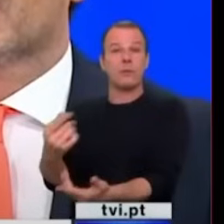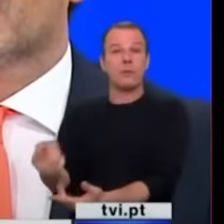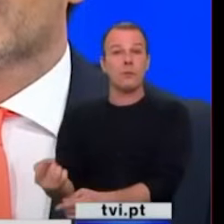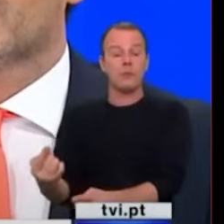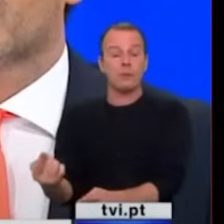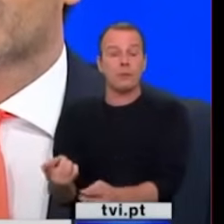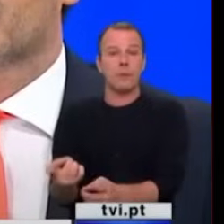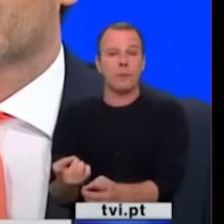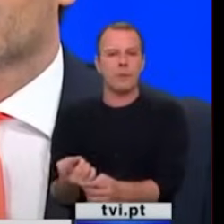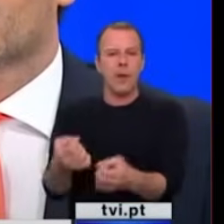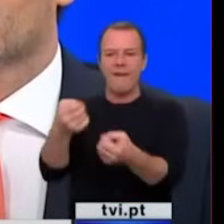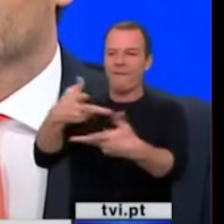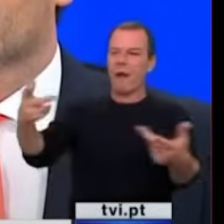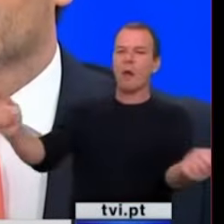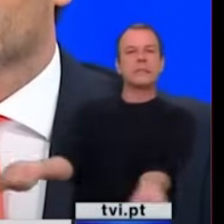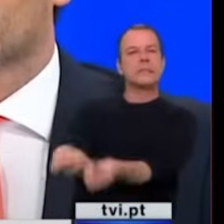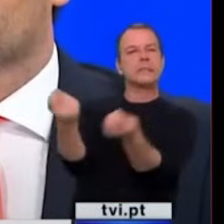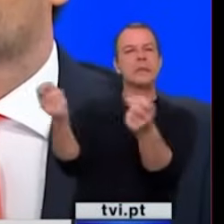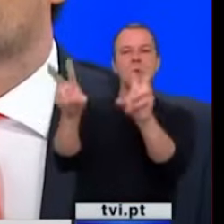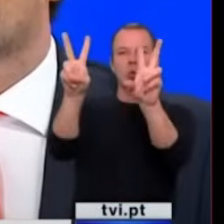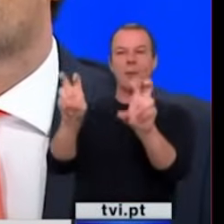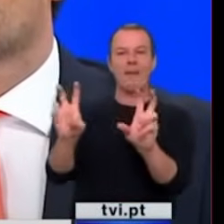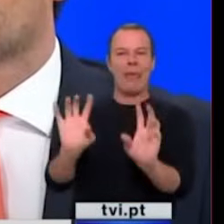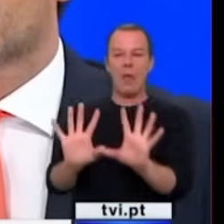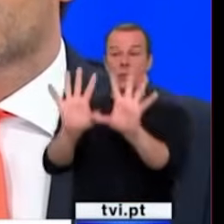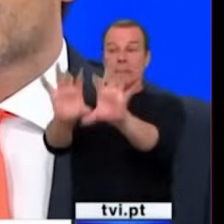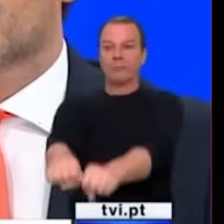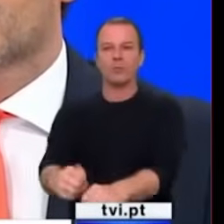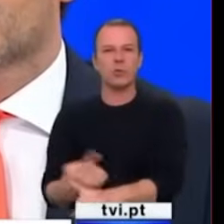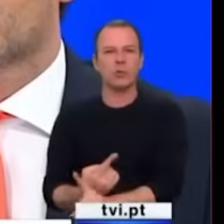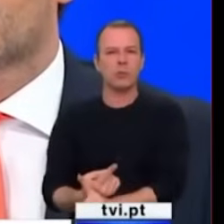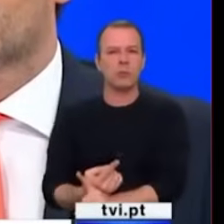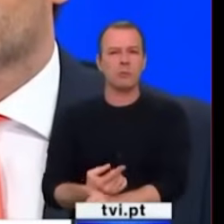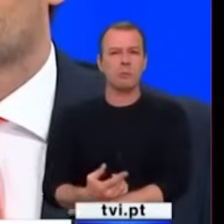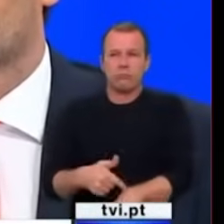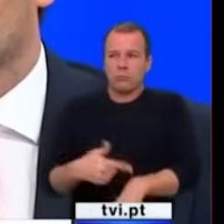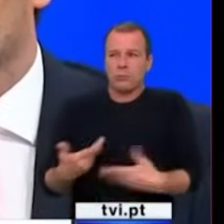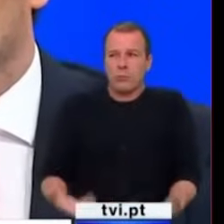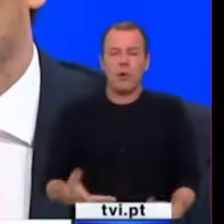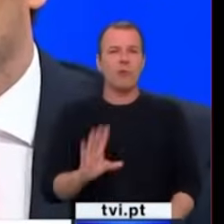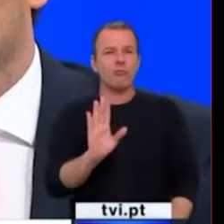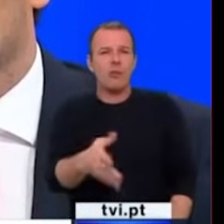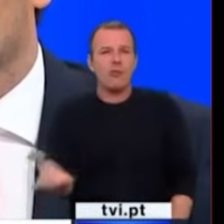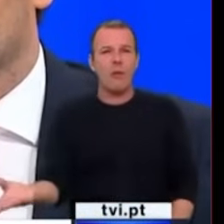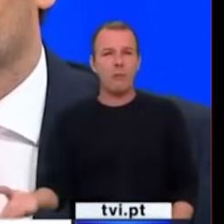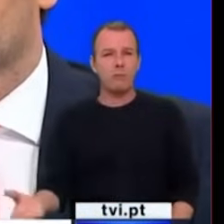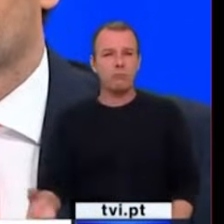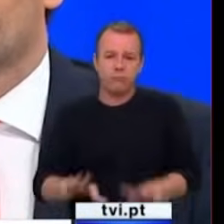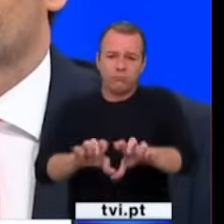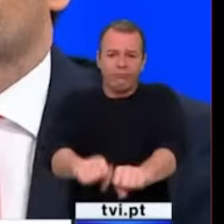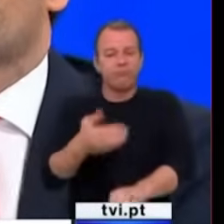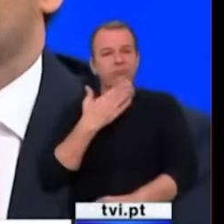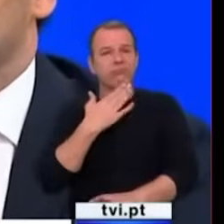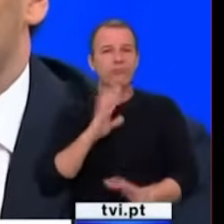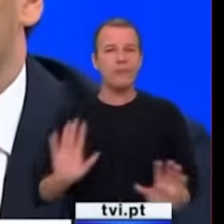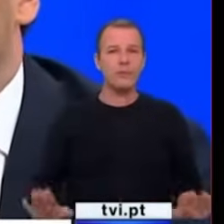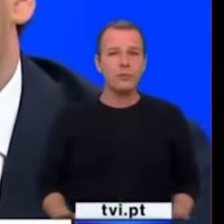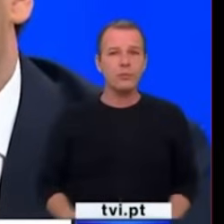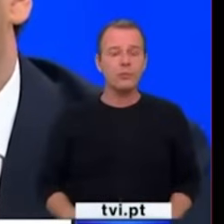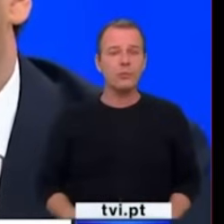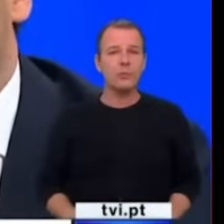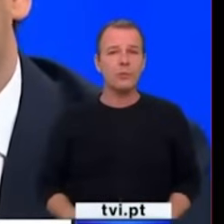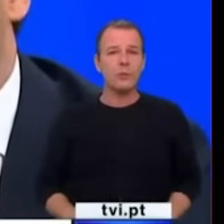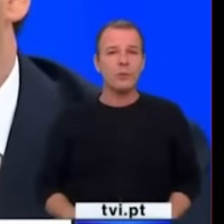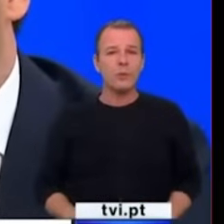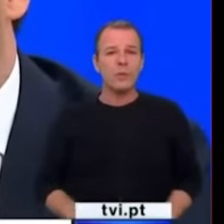sei slogan que é o Confisco e na realidade o Confisco hoje já é já é possível arresto preventivo e Confisco já é e